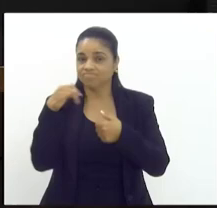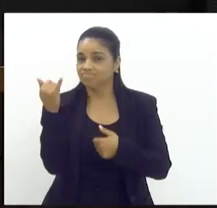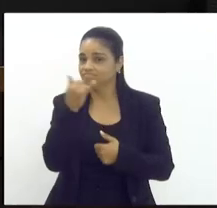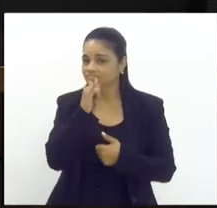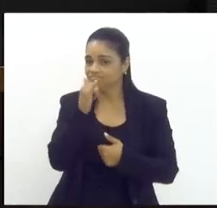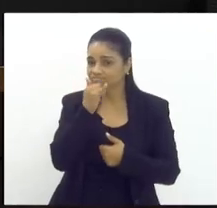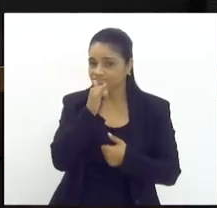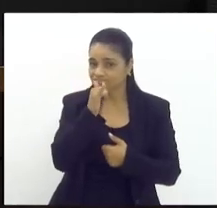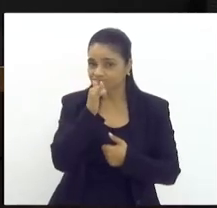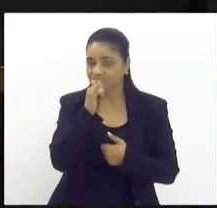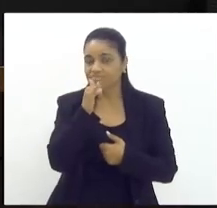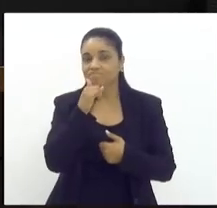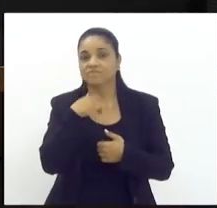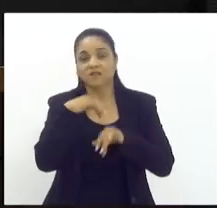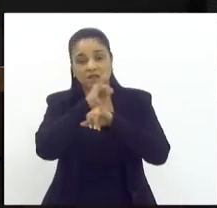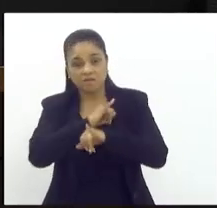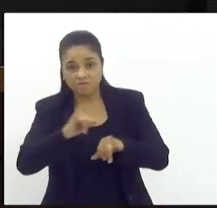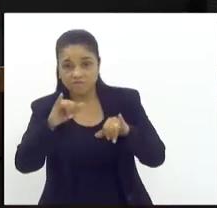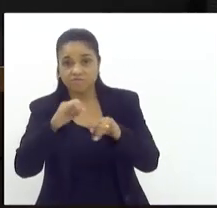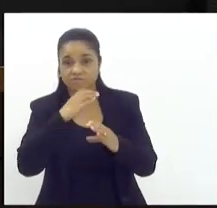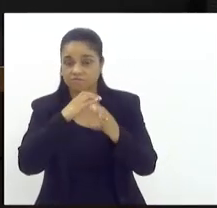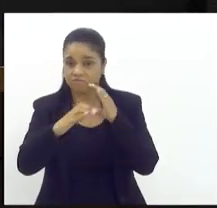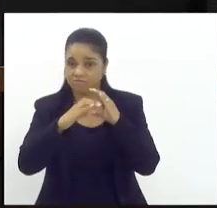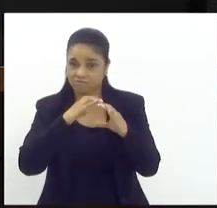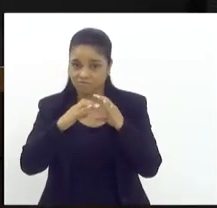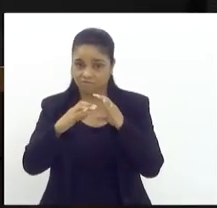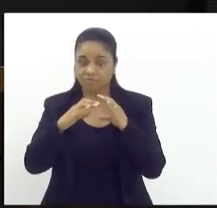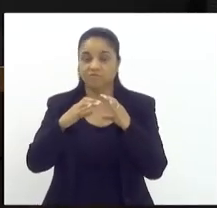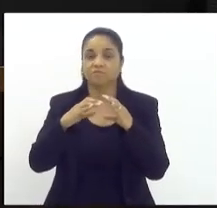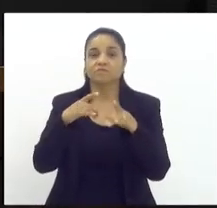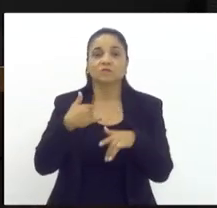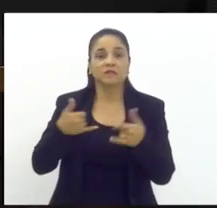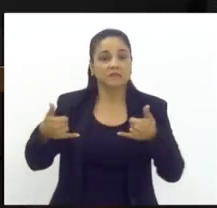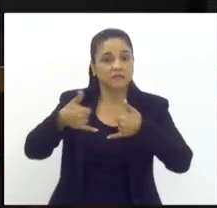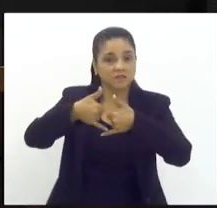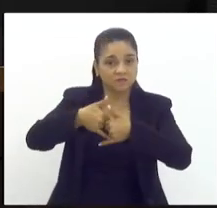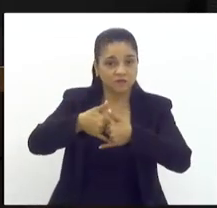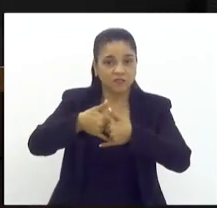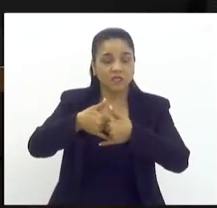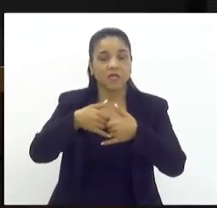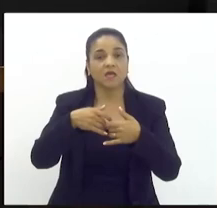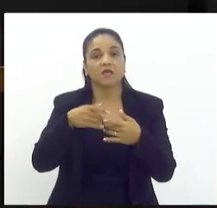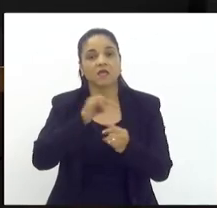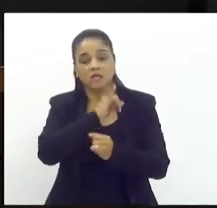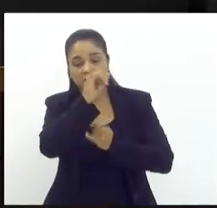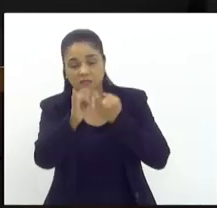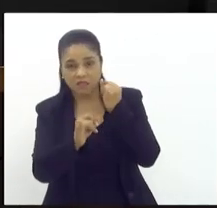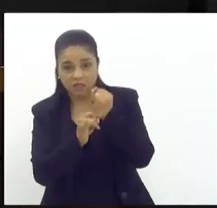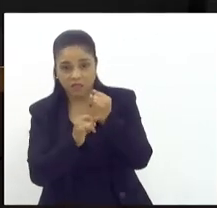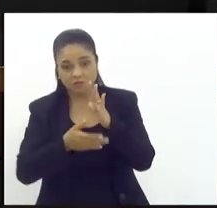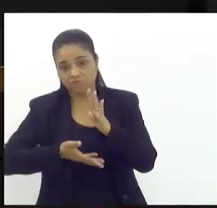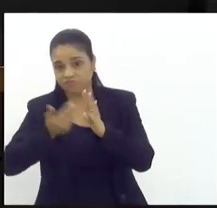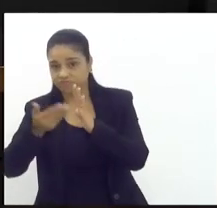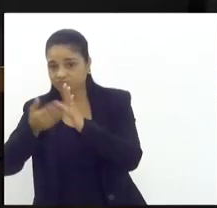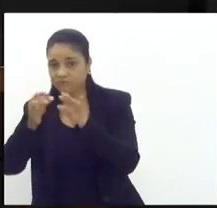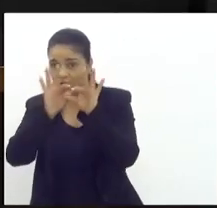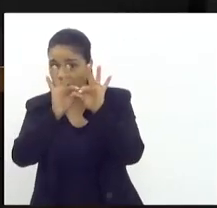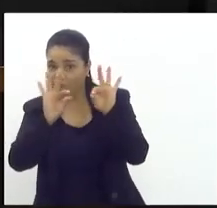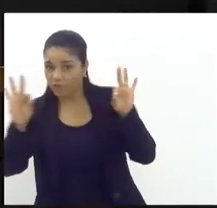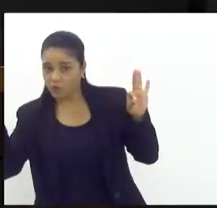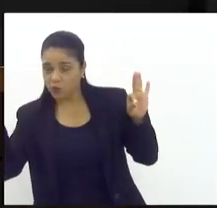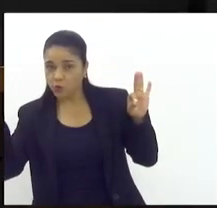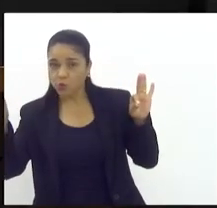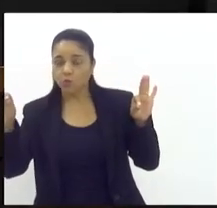notificar as empresas de telefonia internet e TV a cabo para a remoção dos fios e dispositivos